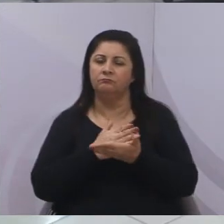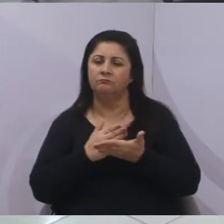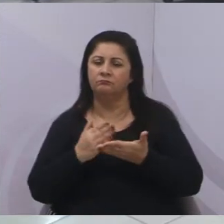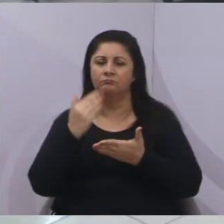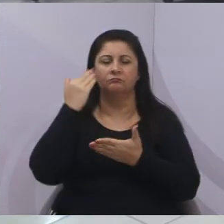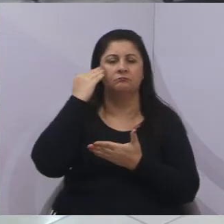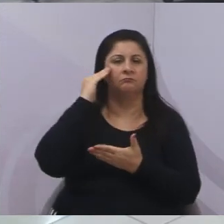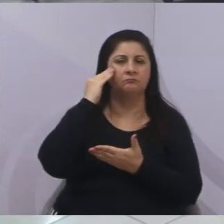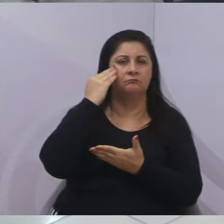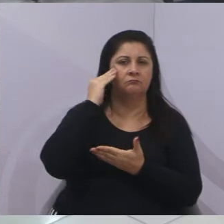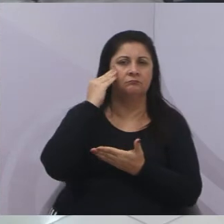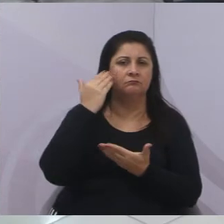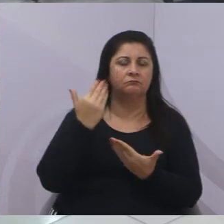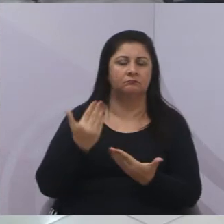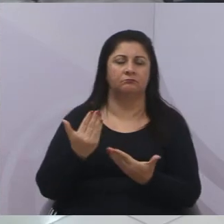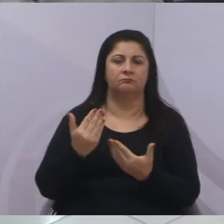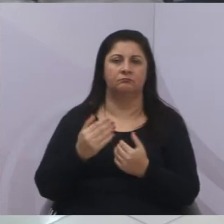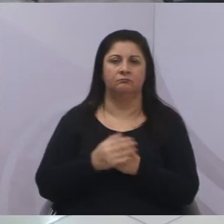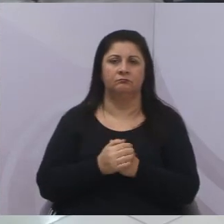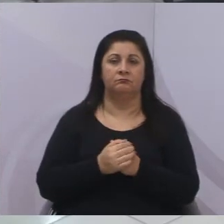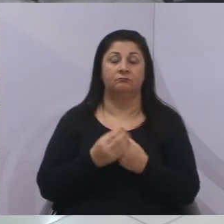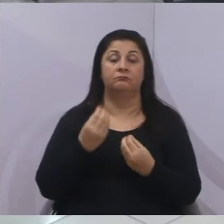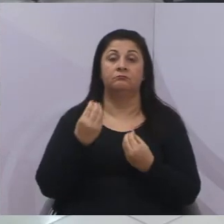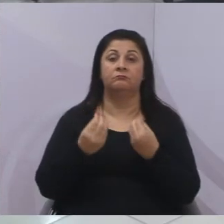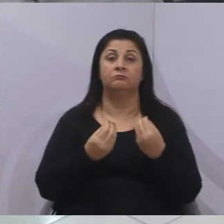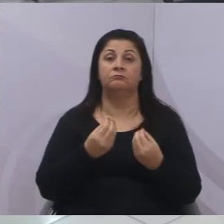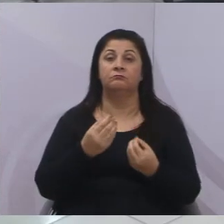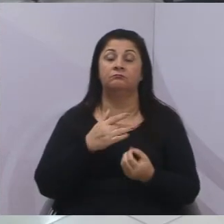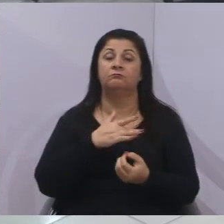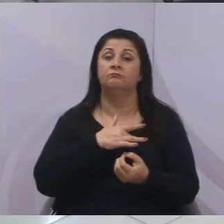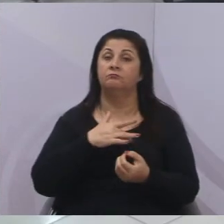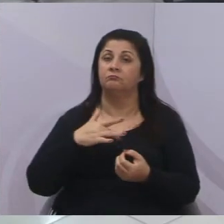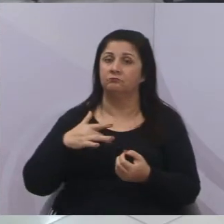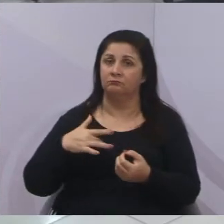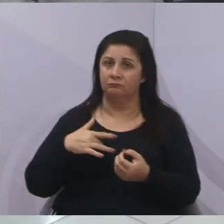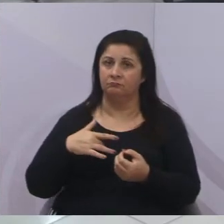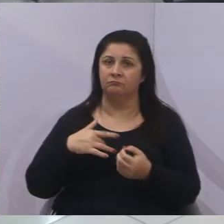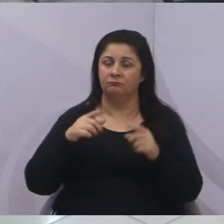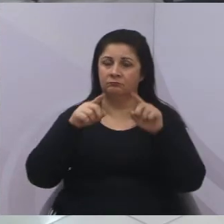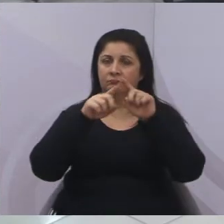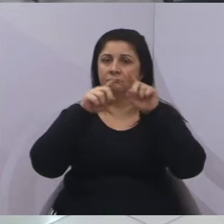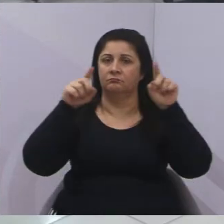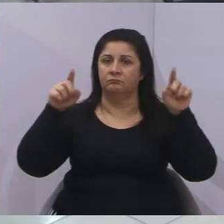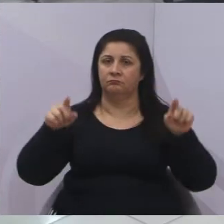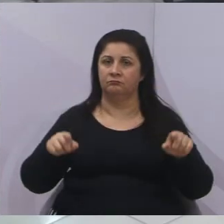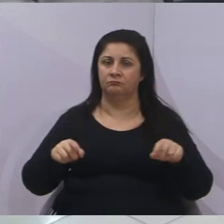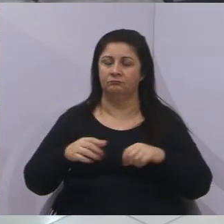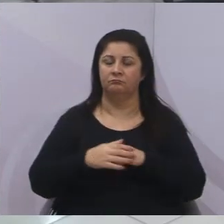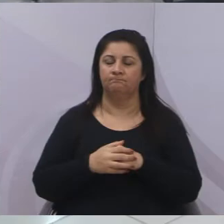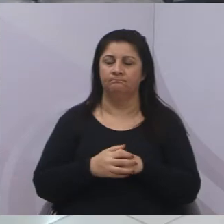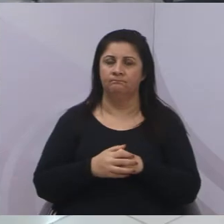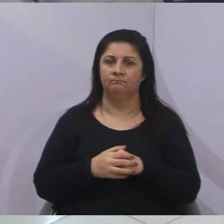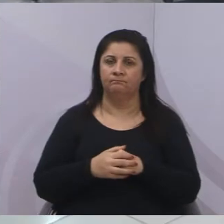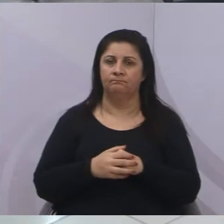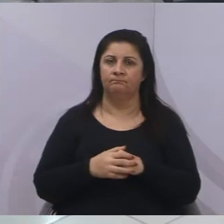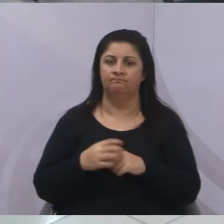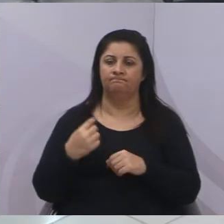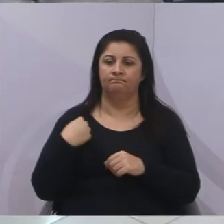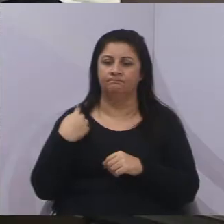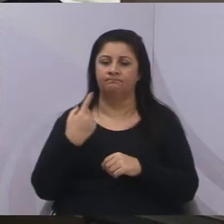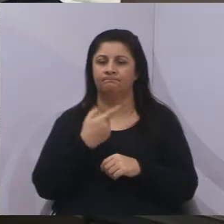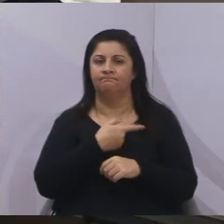entender a realidade da saúde pública, a gente também passa a ficar